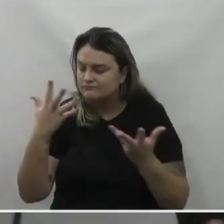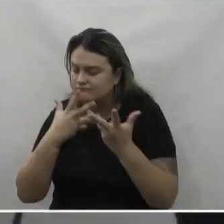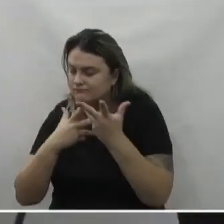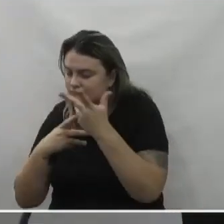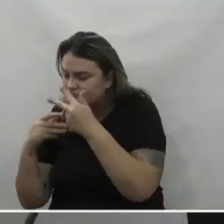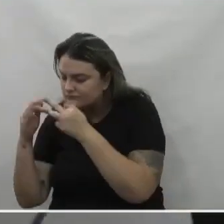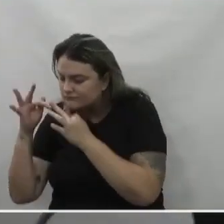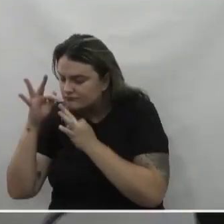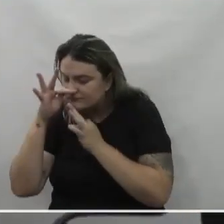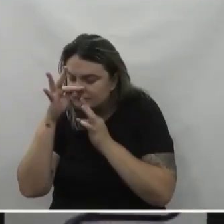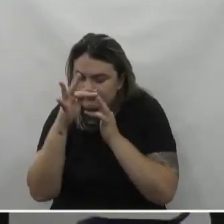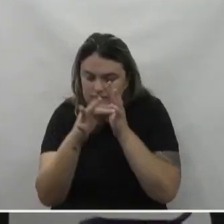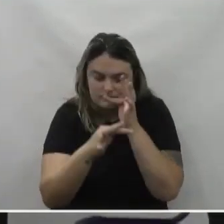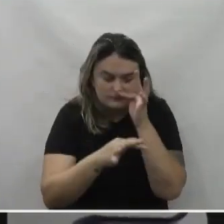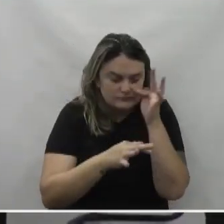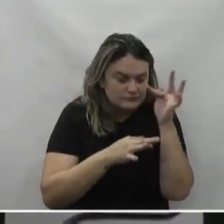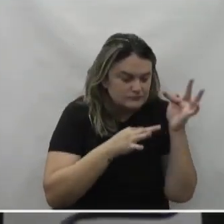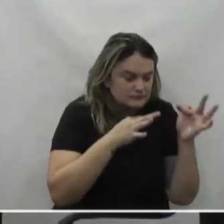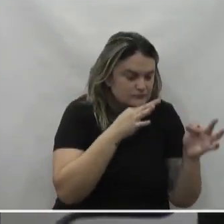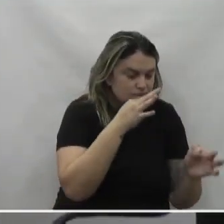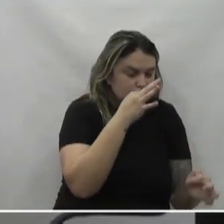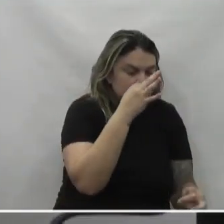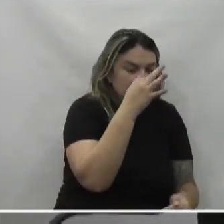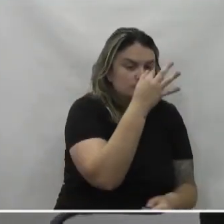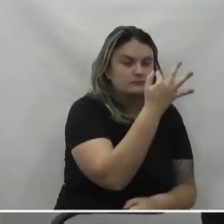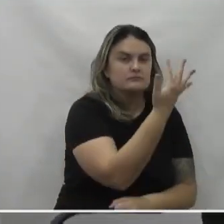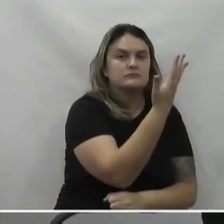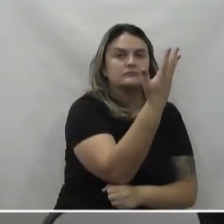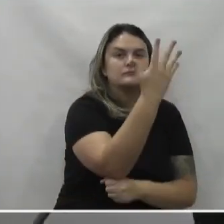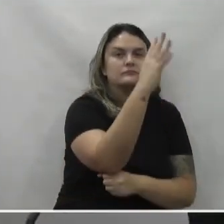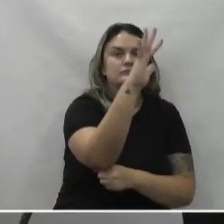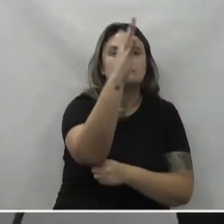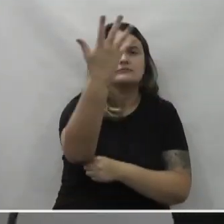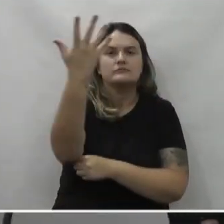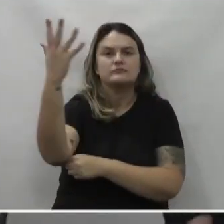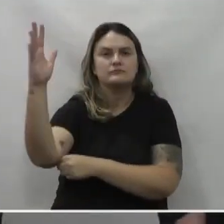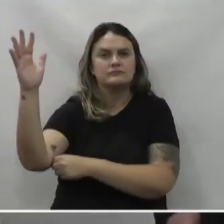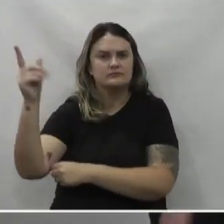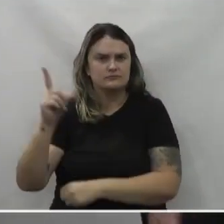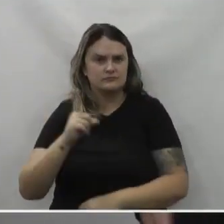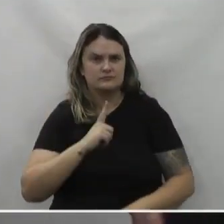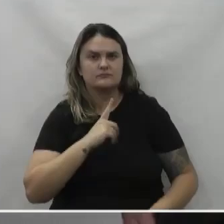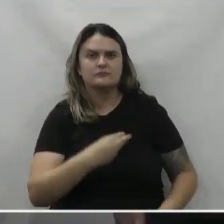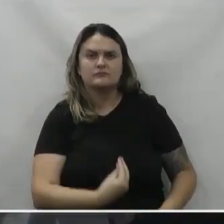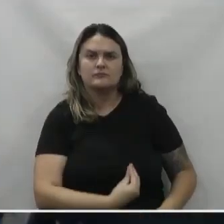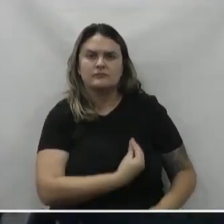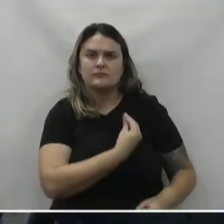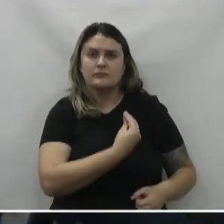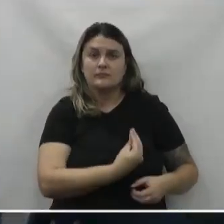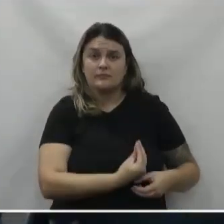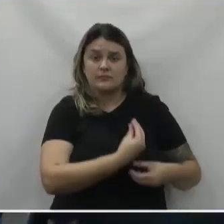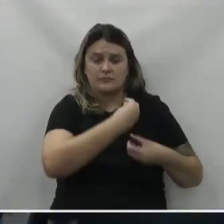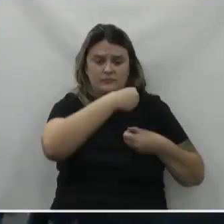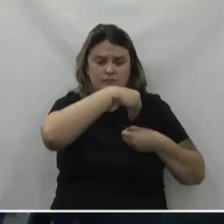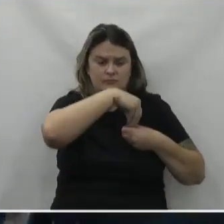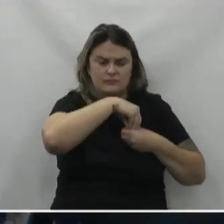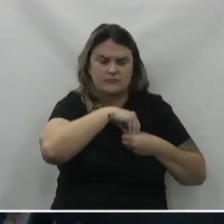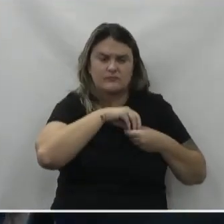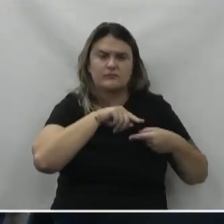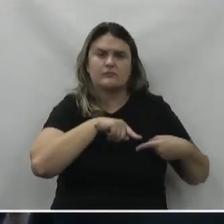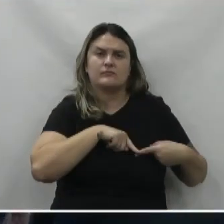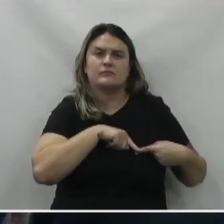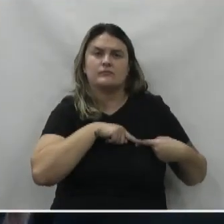a vida, Deus e sonhos ricos, campos vem nas flores, nossos bosques têm